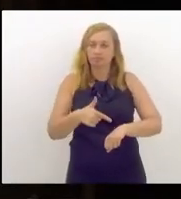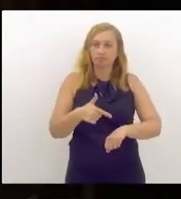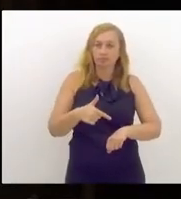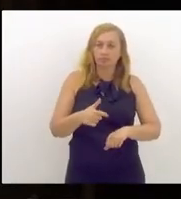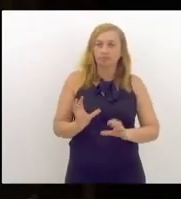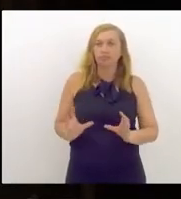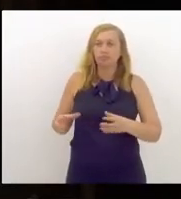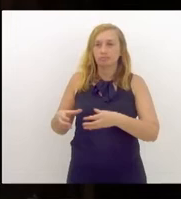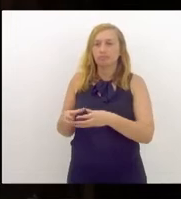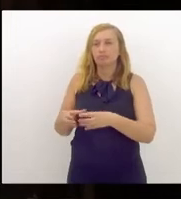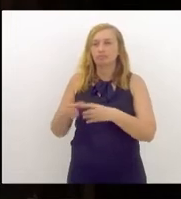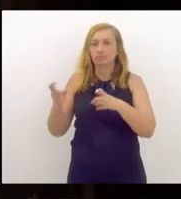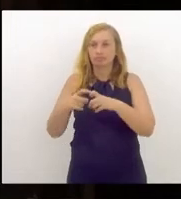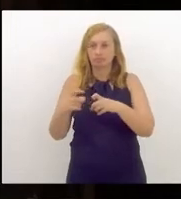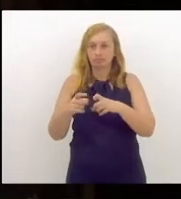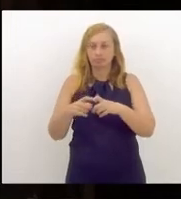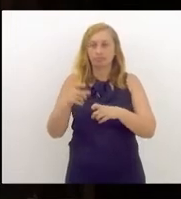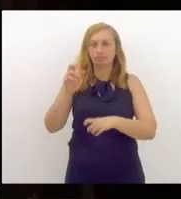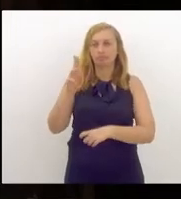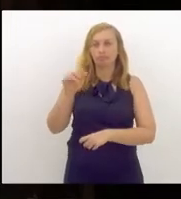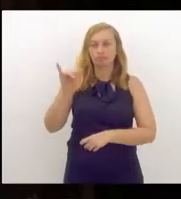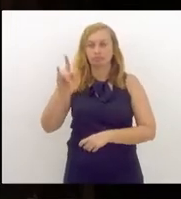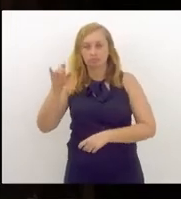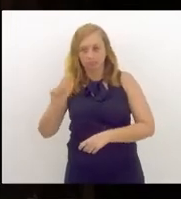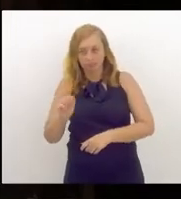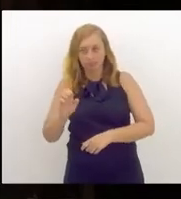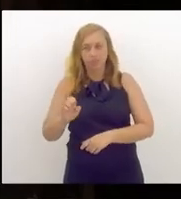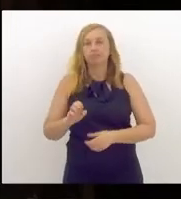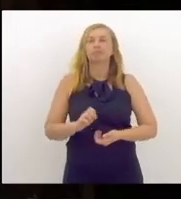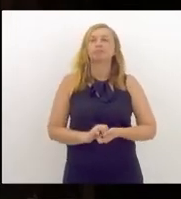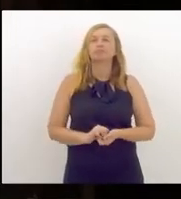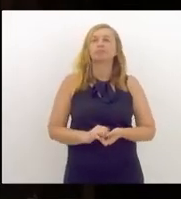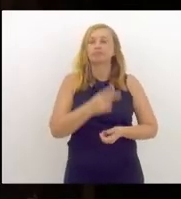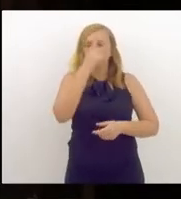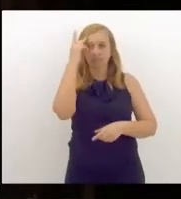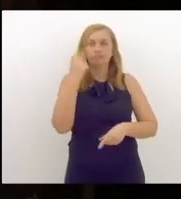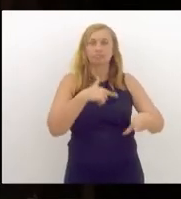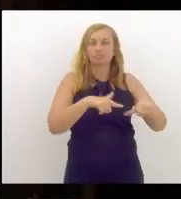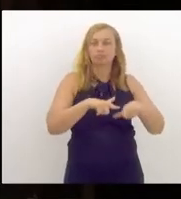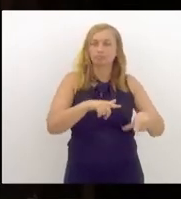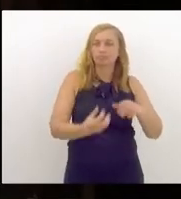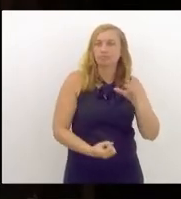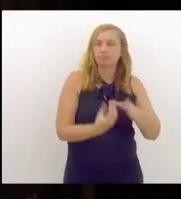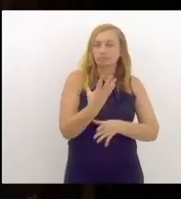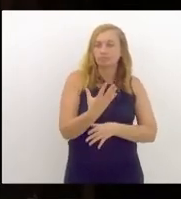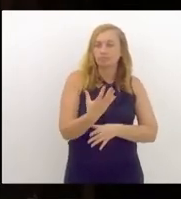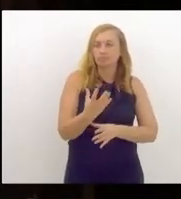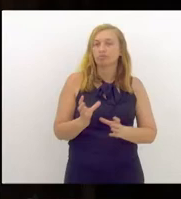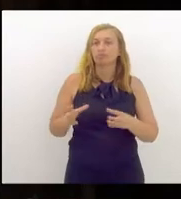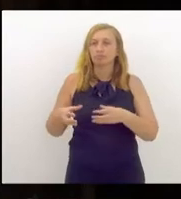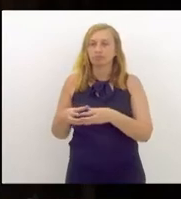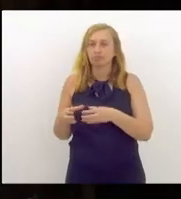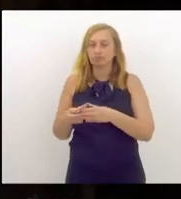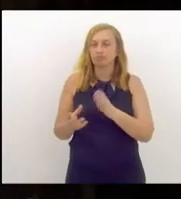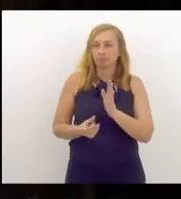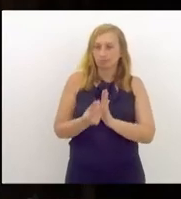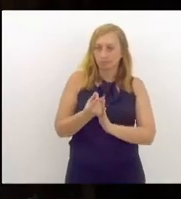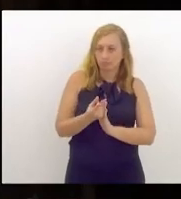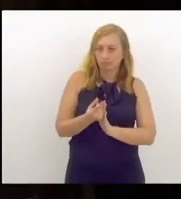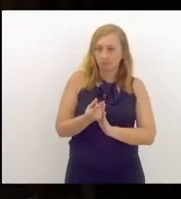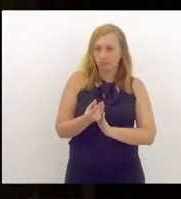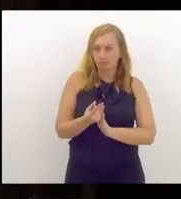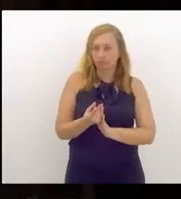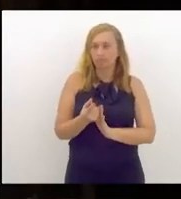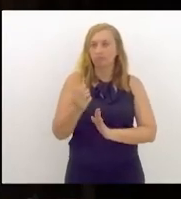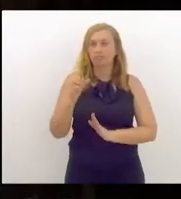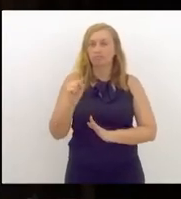que são os médicos das unimeds do que os trabalhadores que construíram as cooperativas financeiras nossas sicoobs